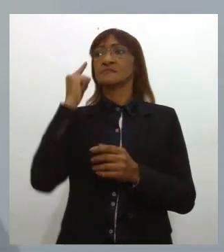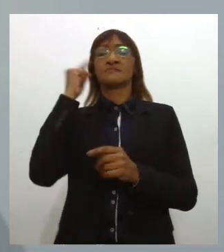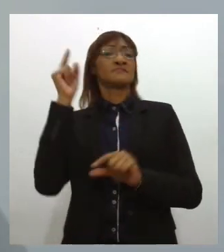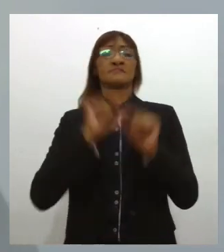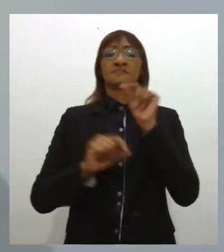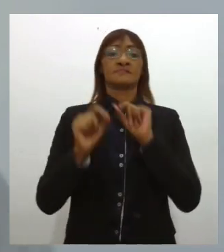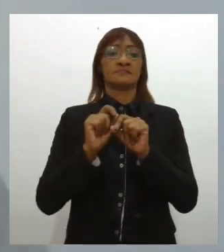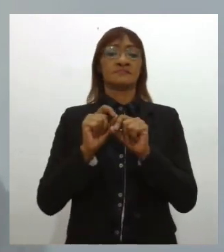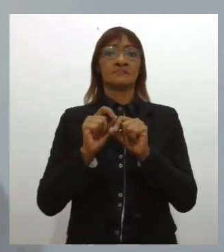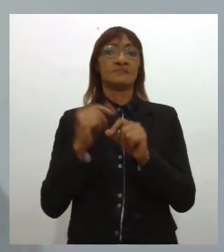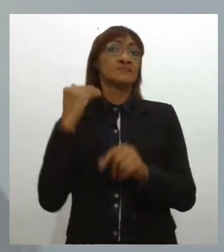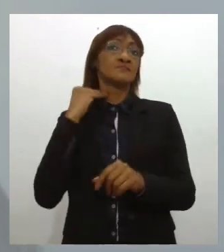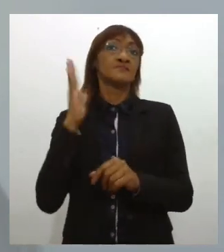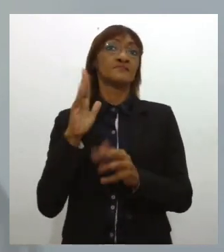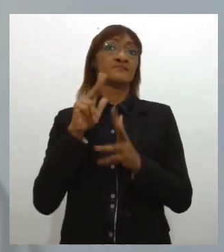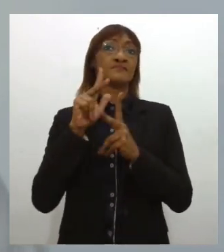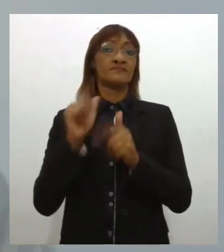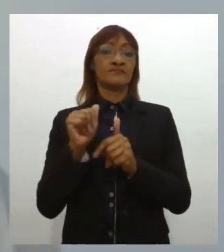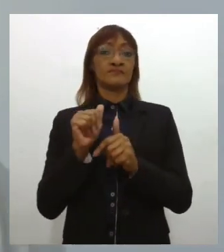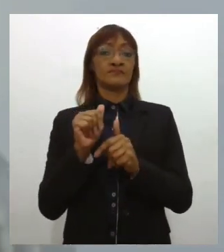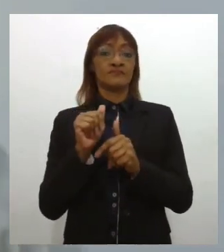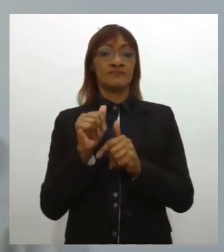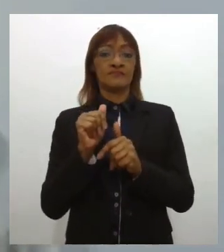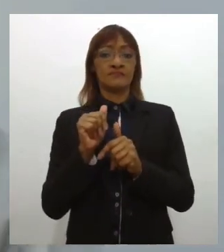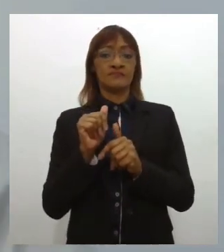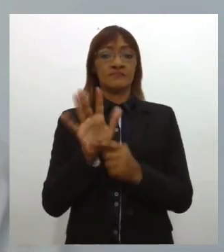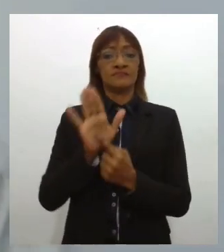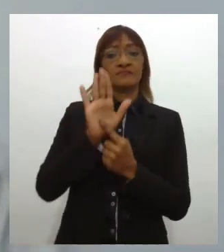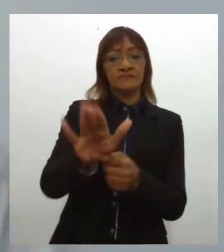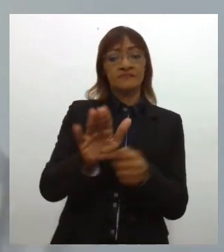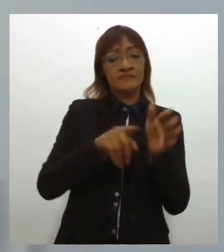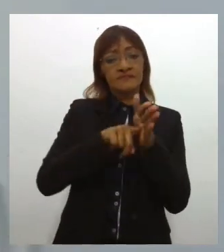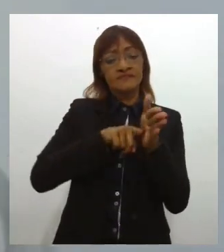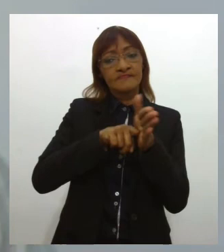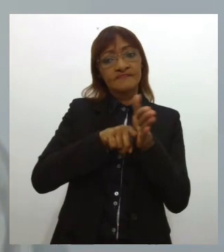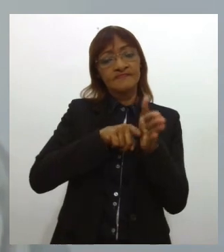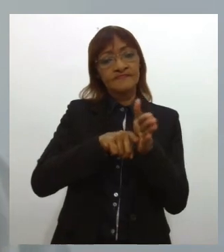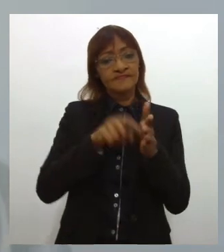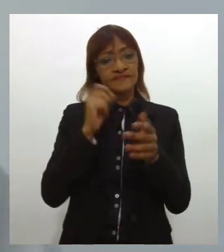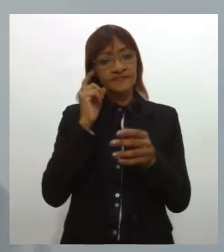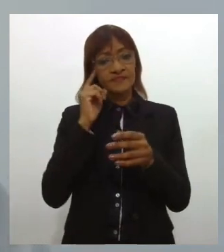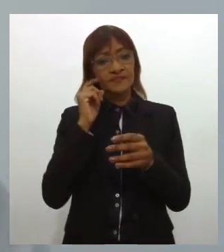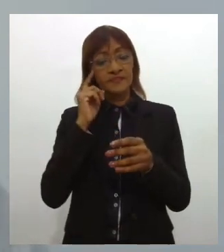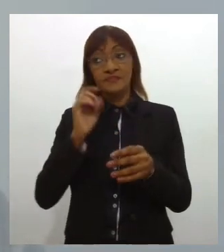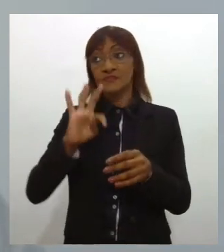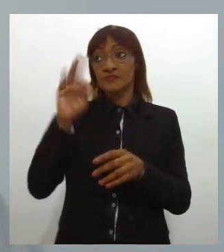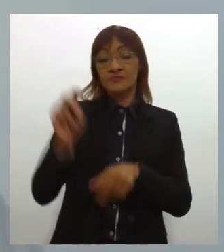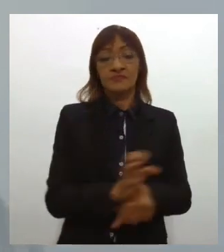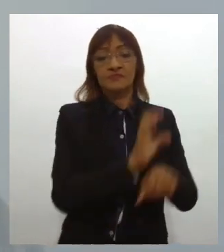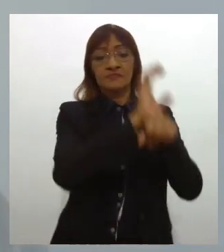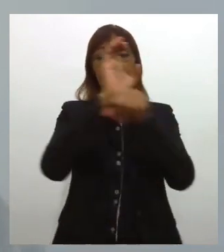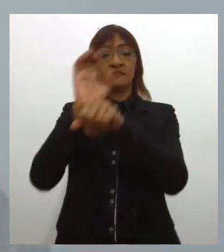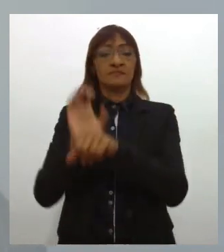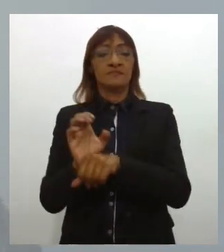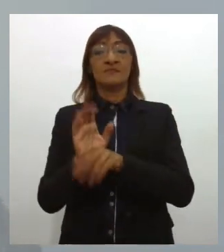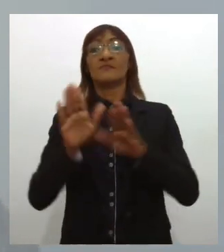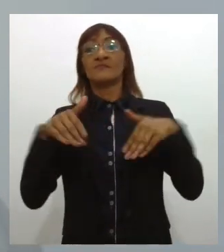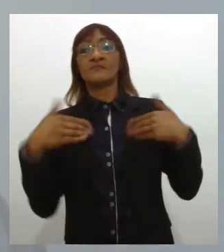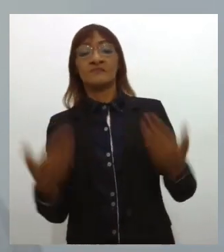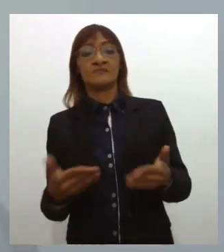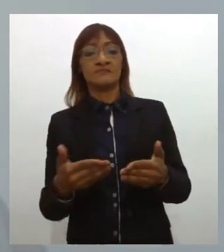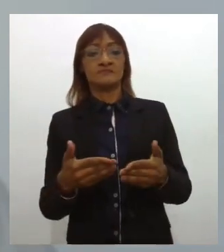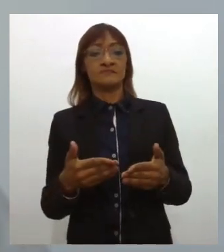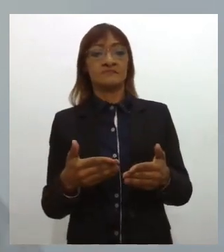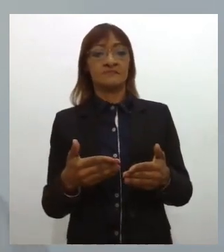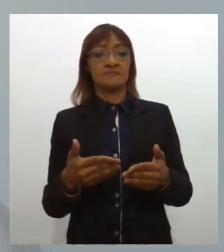Banco Mundial soltou um estudo e ele pesquisou na nação, em todos os estados, qual o estado que tinha menor